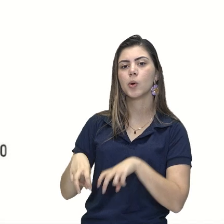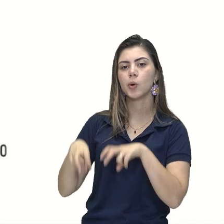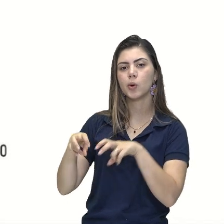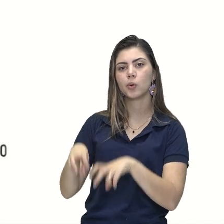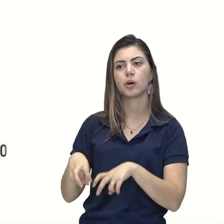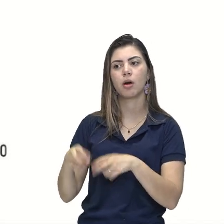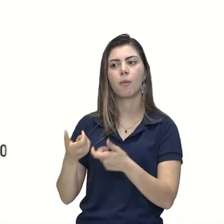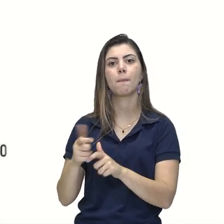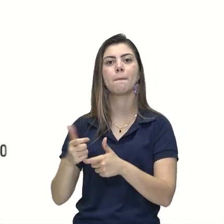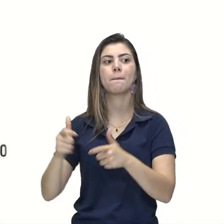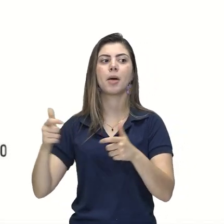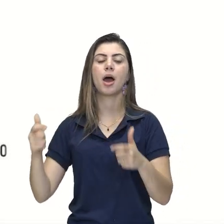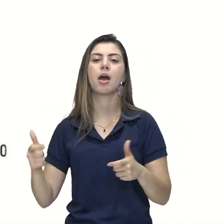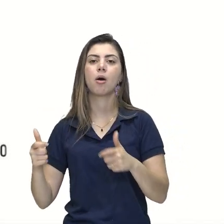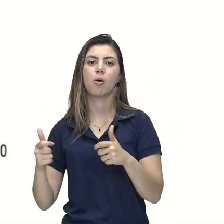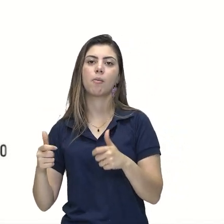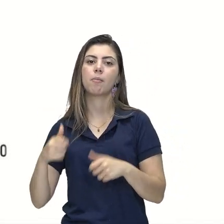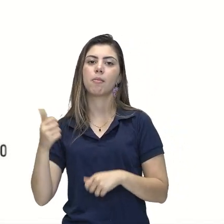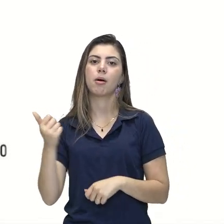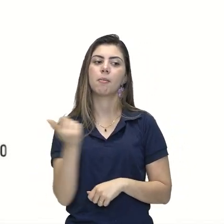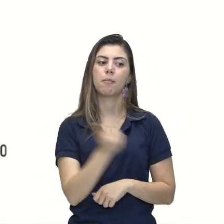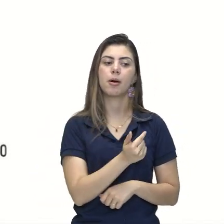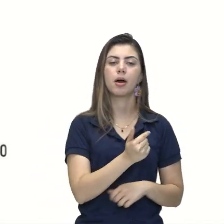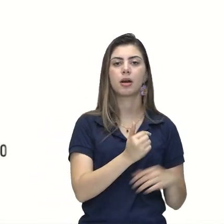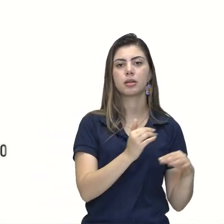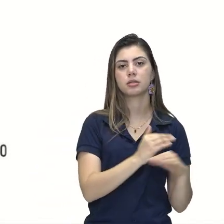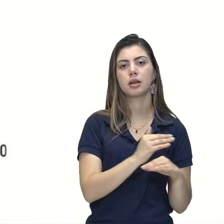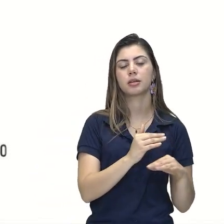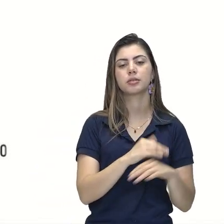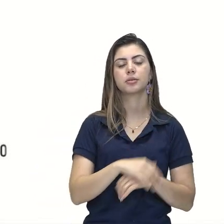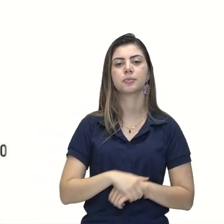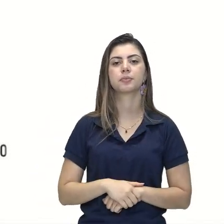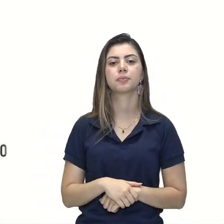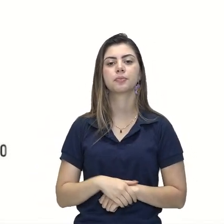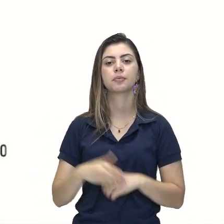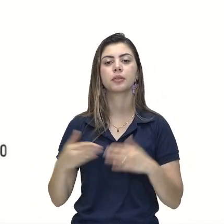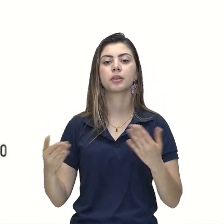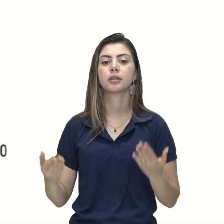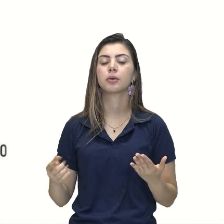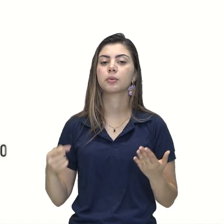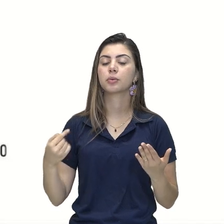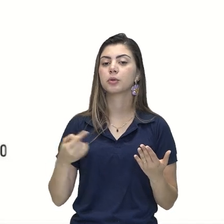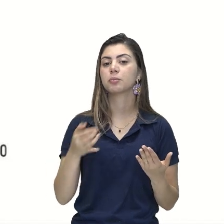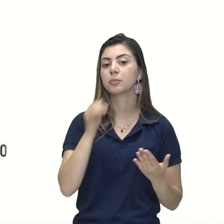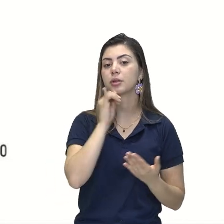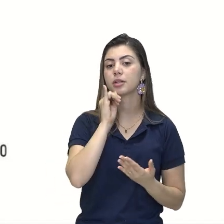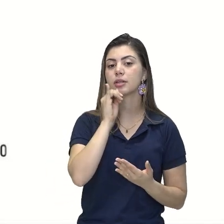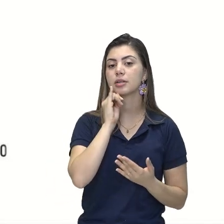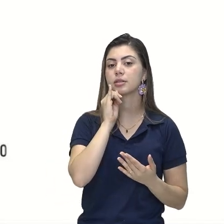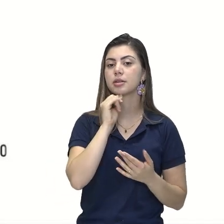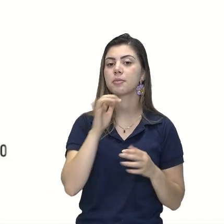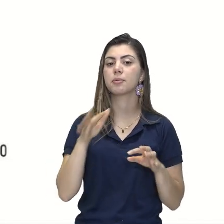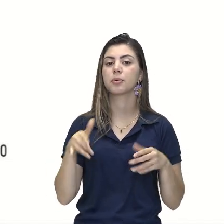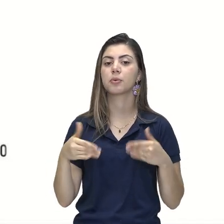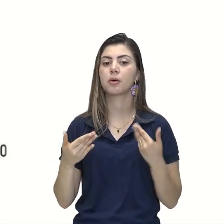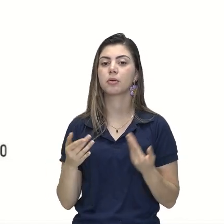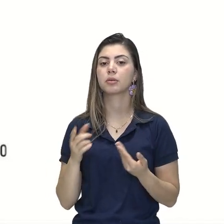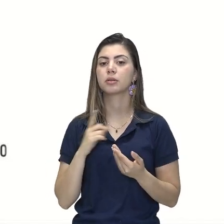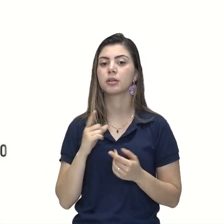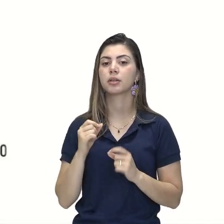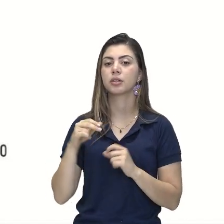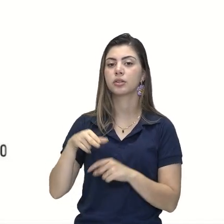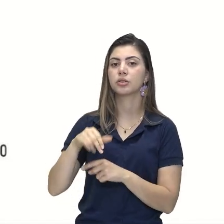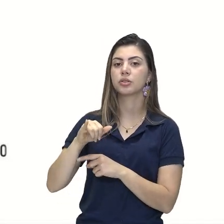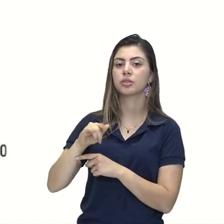é muito grande. E aí a gente pode apontar aqui como exemplo, né, Níger, aqui